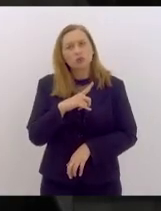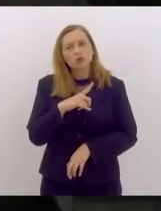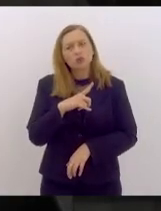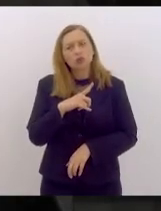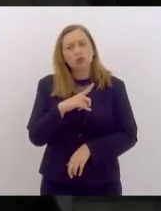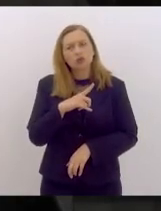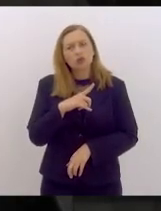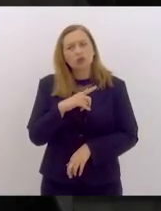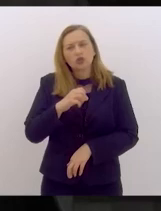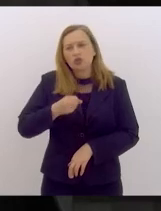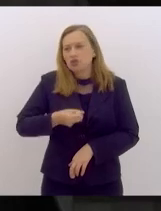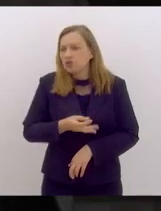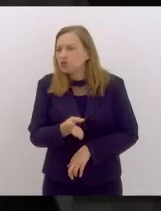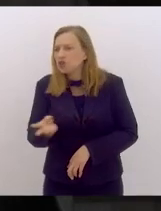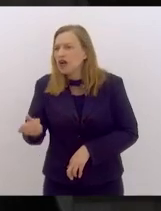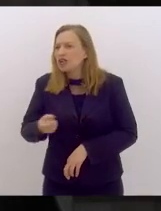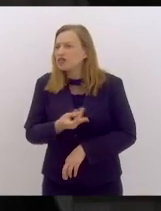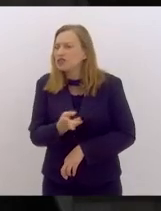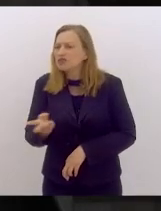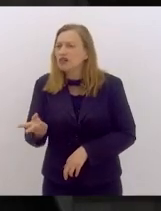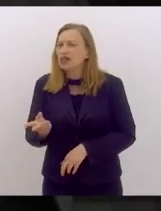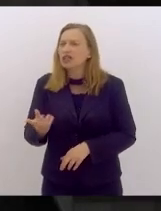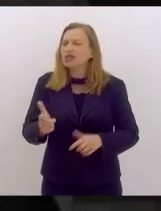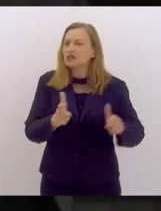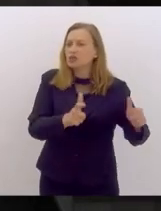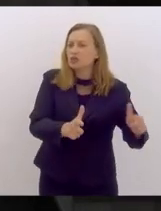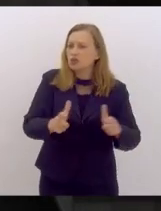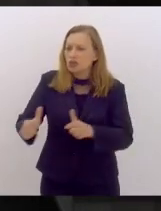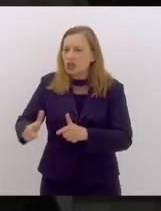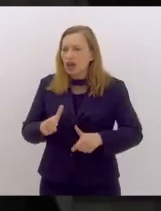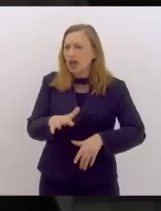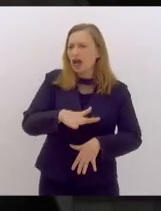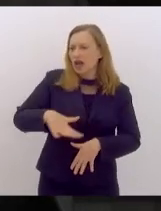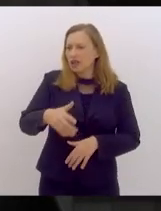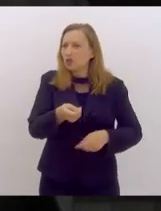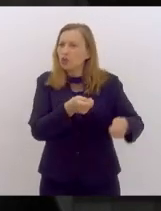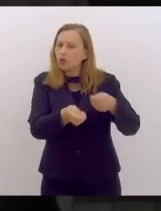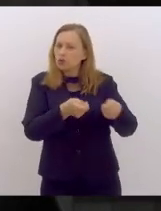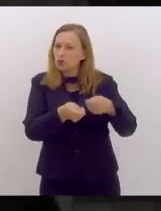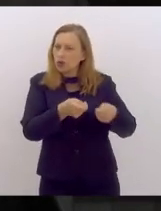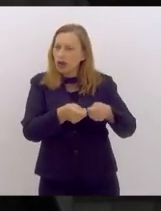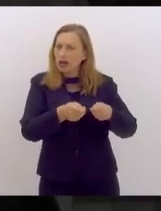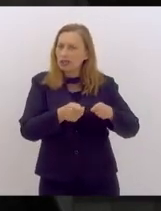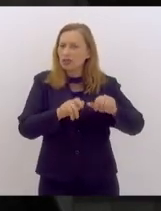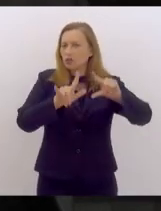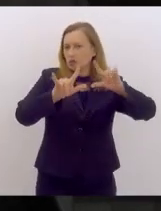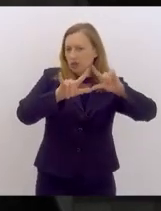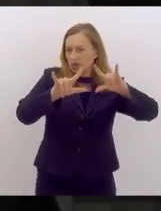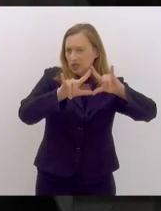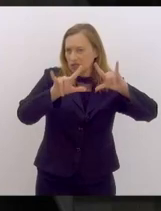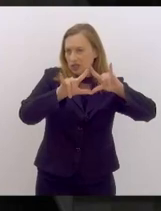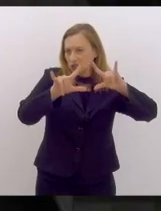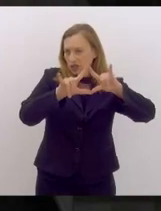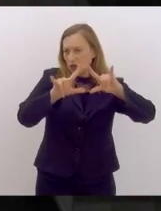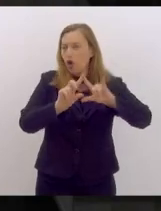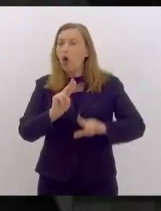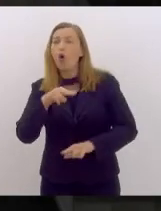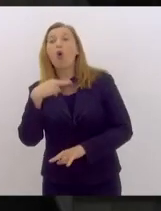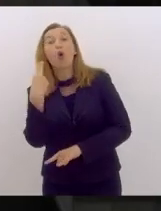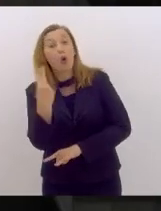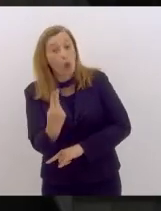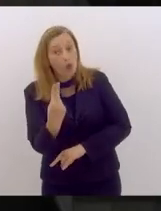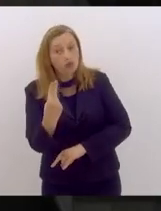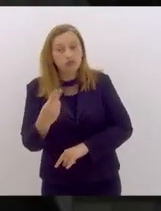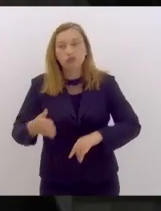dezenas e dezenas de áreas controladas por milicianos e um